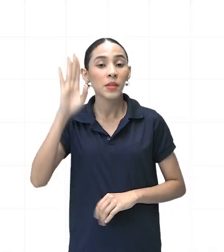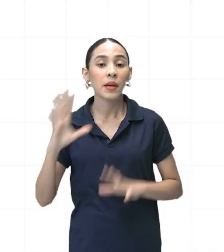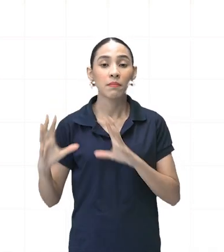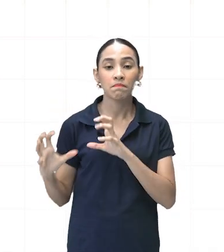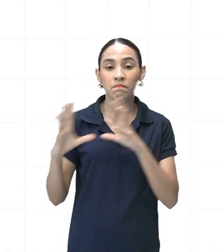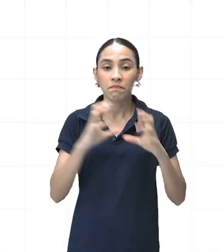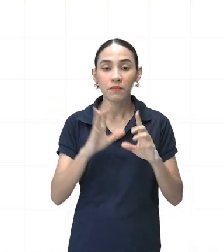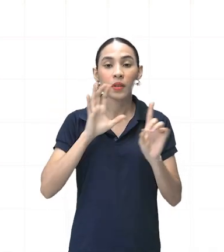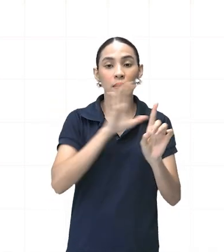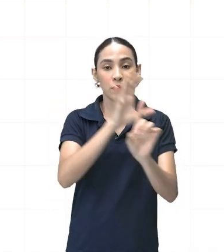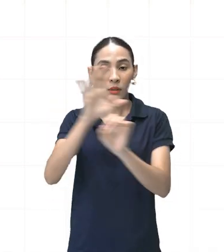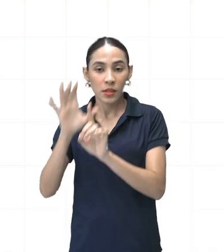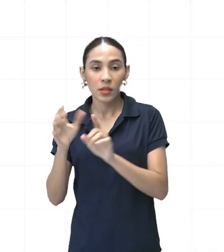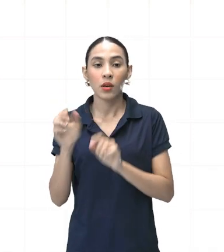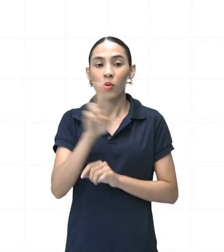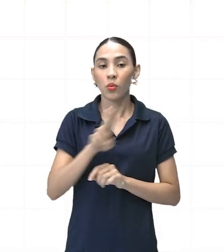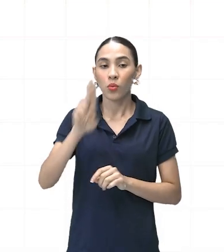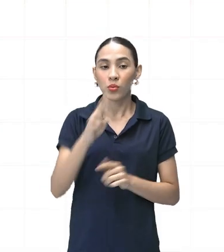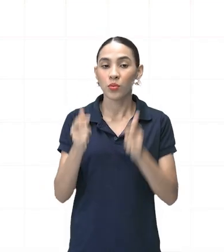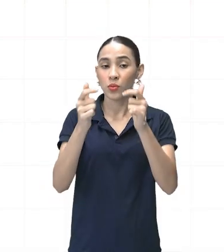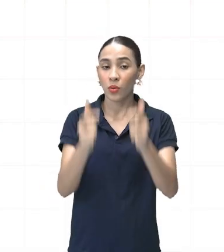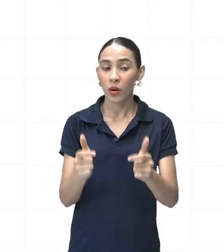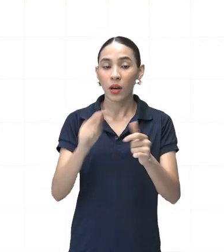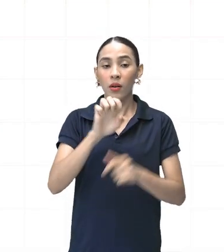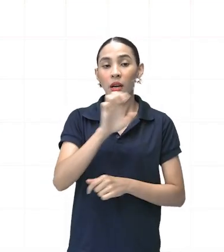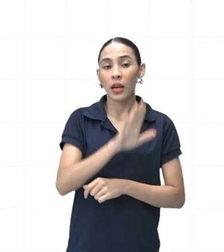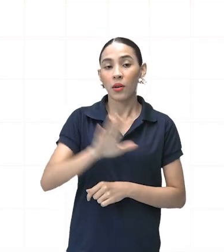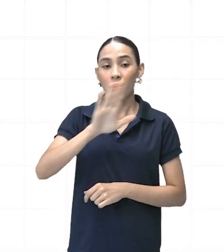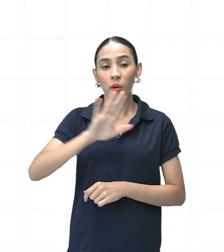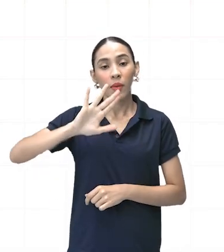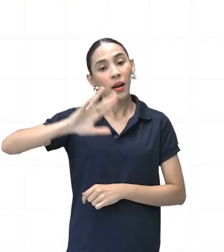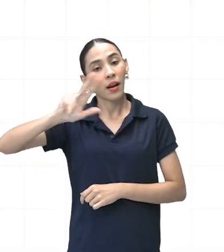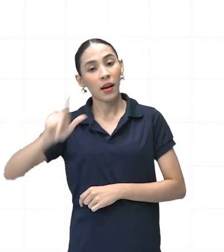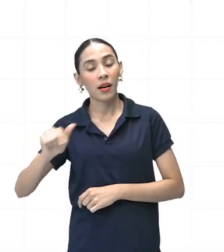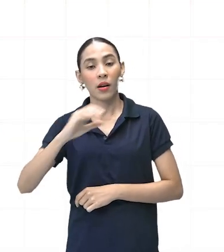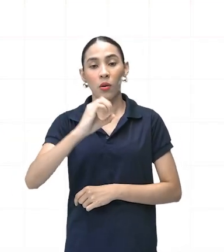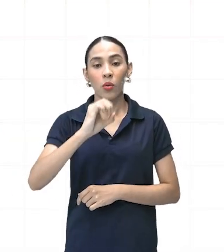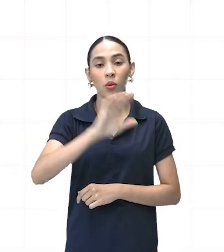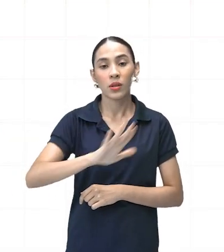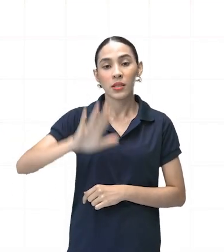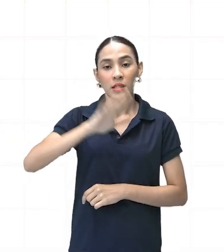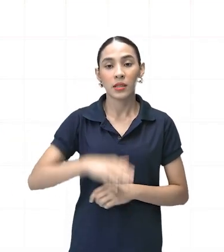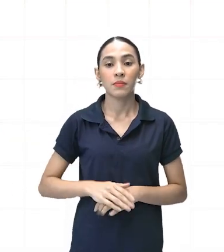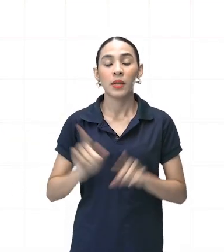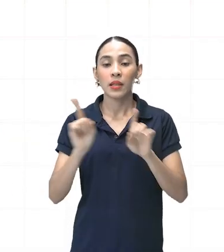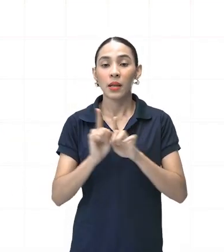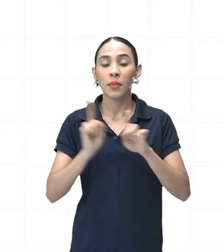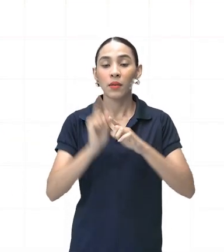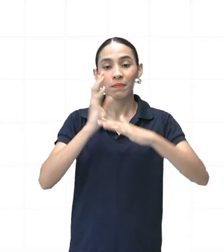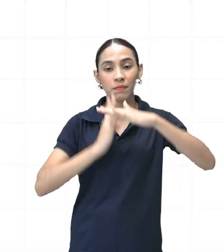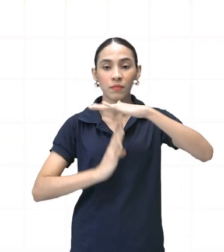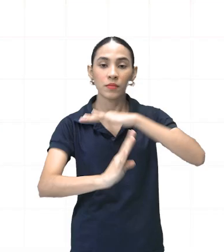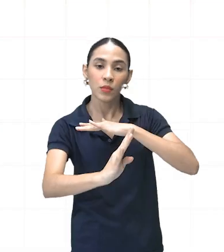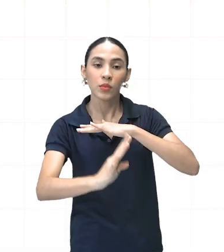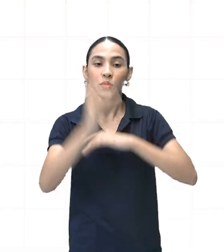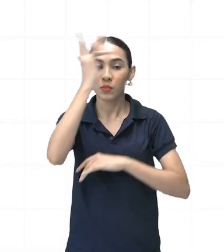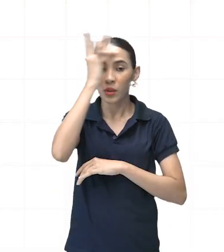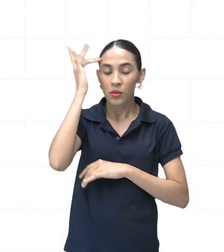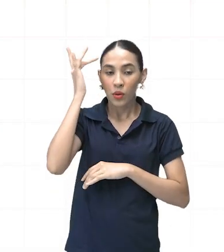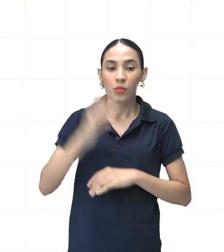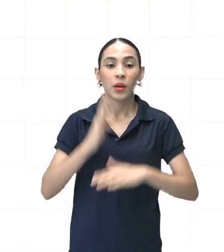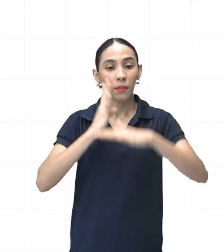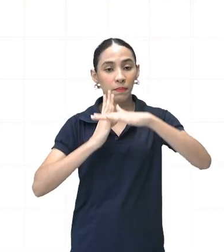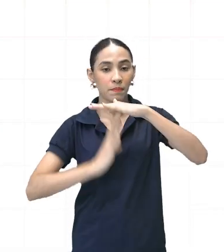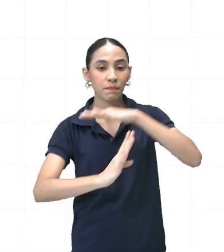principais conflitos que impactam o uso do território na Europa, na Ásia e Oceania. Fluxo de